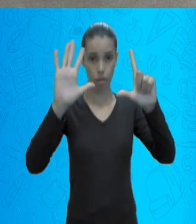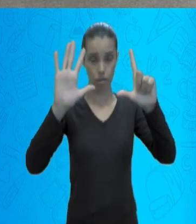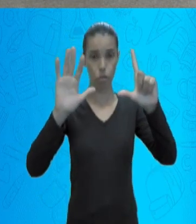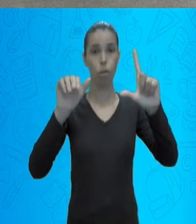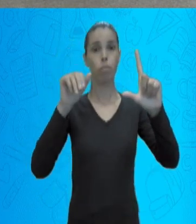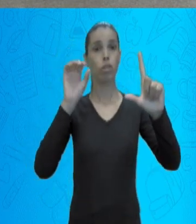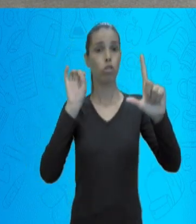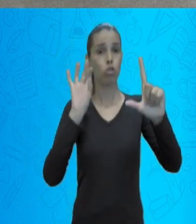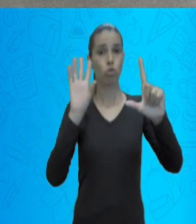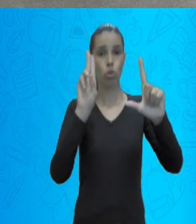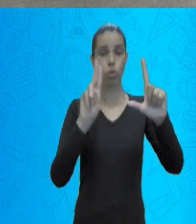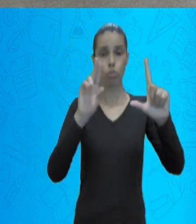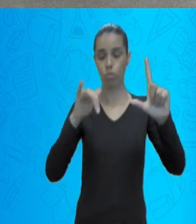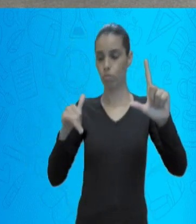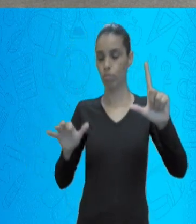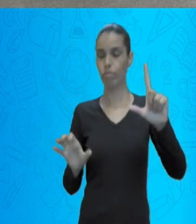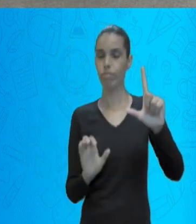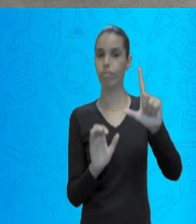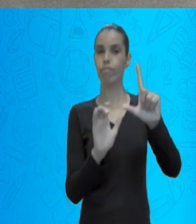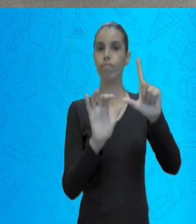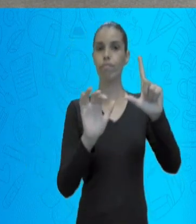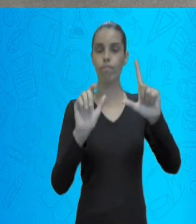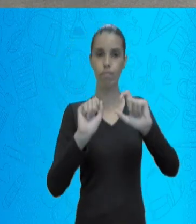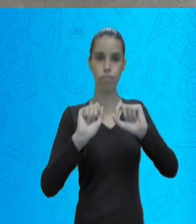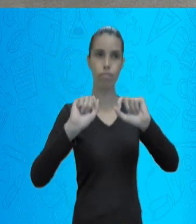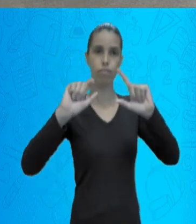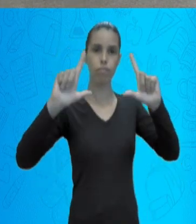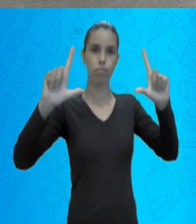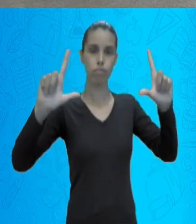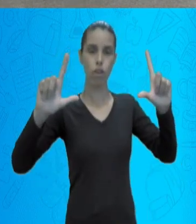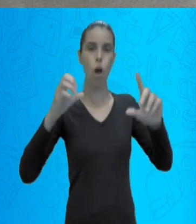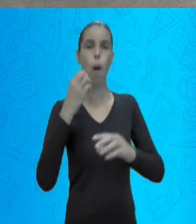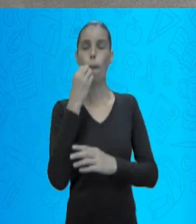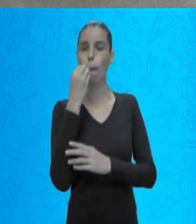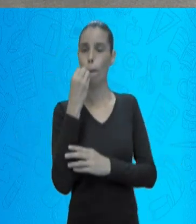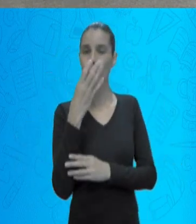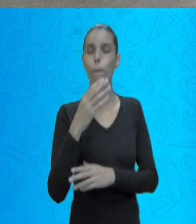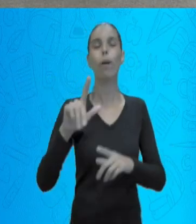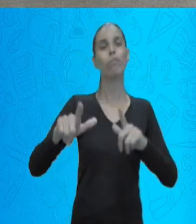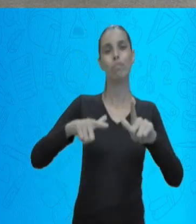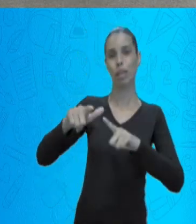basta apontar a câmera do seu celular para a imagem que aparece no canto da tela.